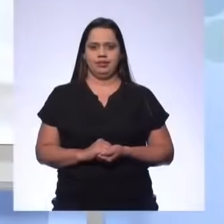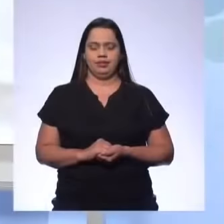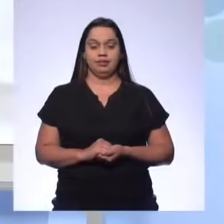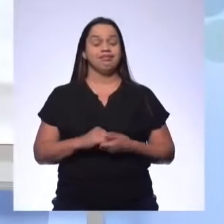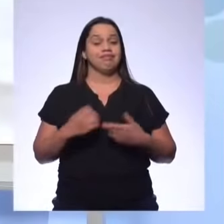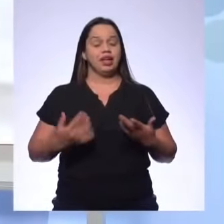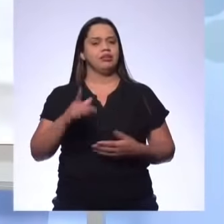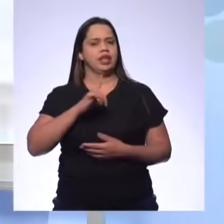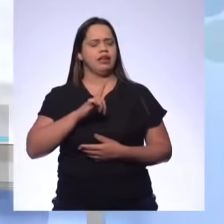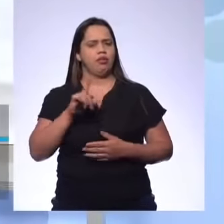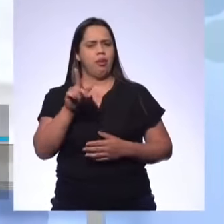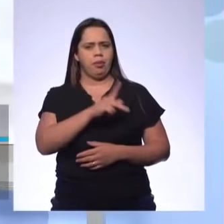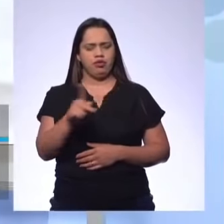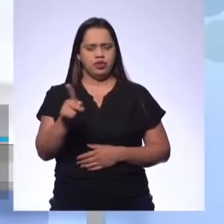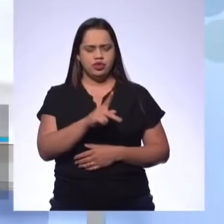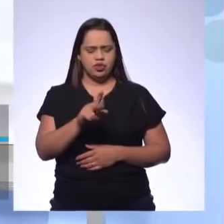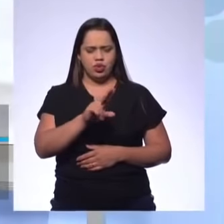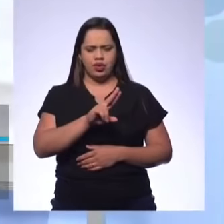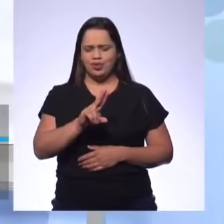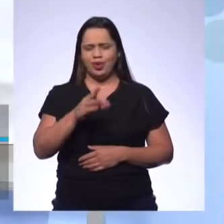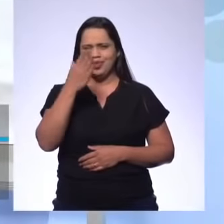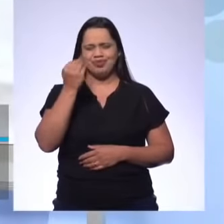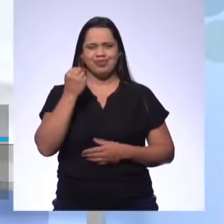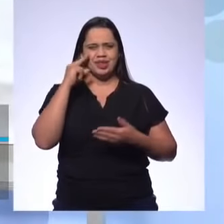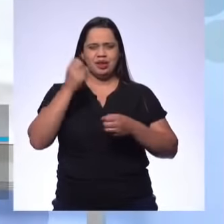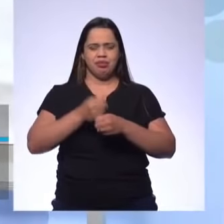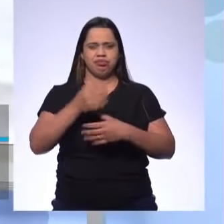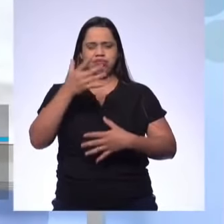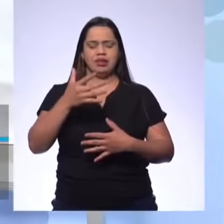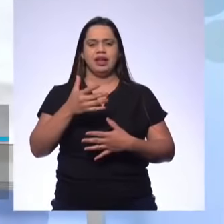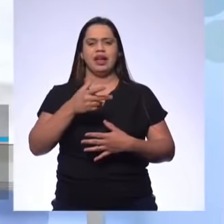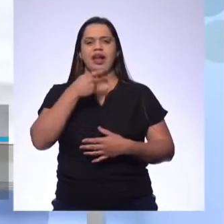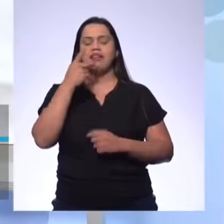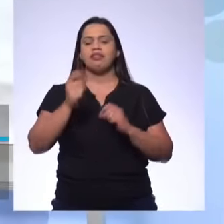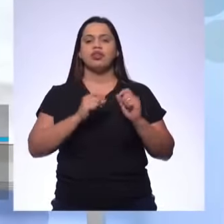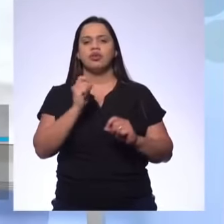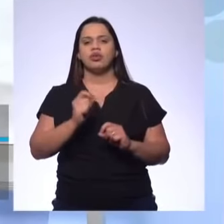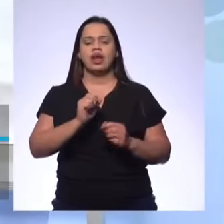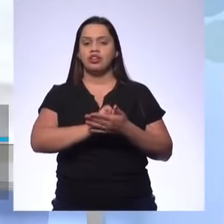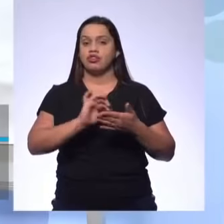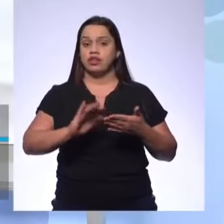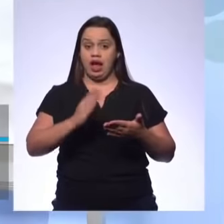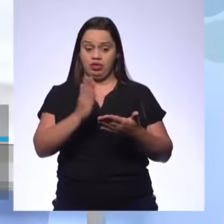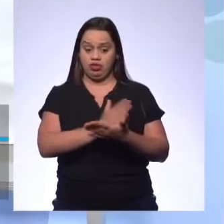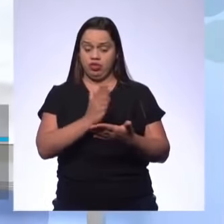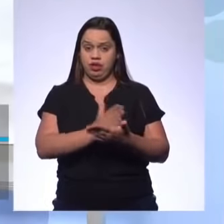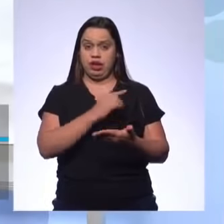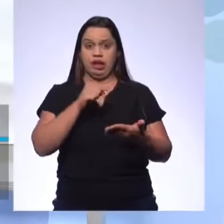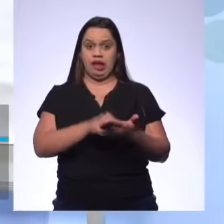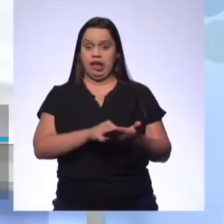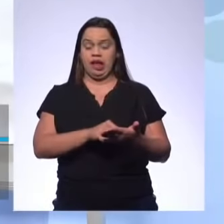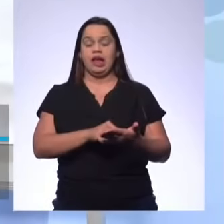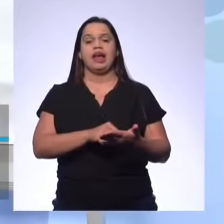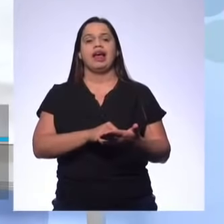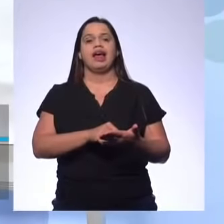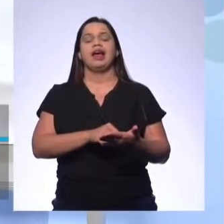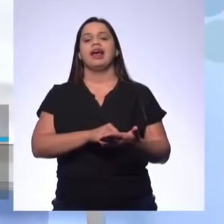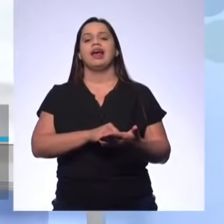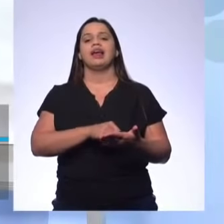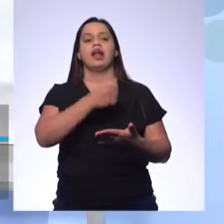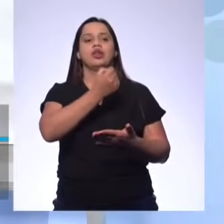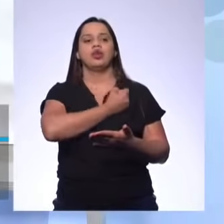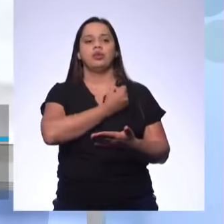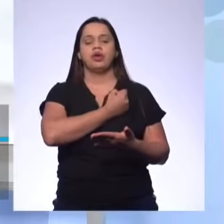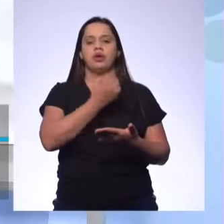Teve uma professora que eu perdi o nome, ela falou assim: não está na página 48, está na página 47 esse exercício. No finalzinho ali da página,